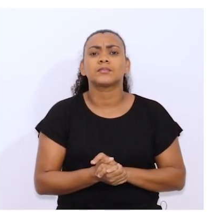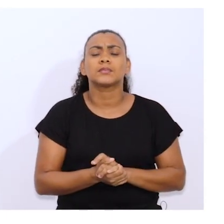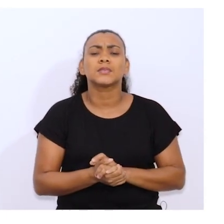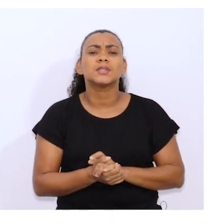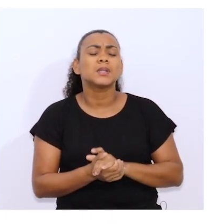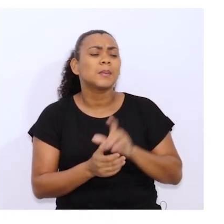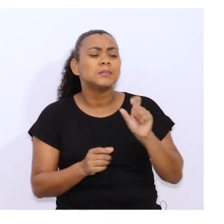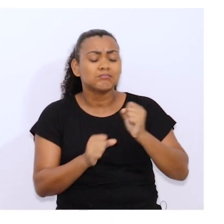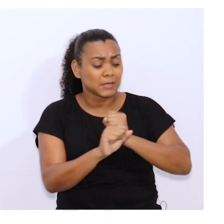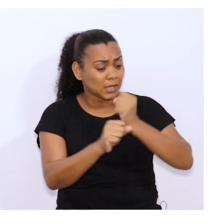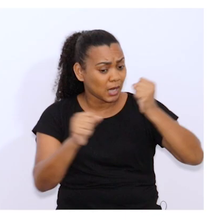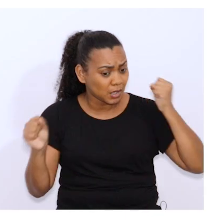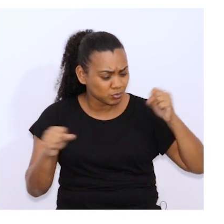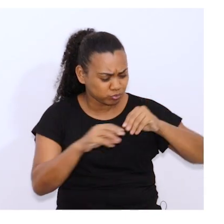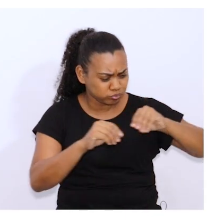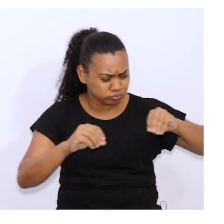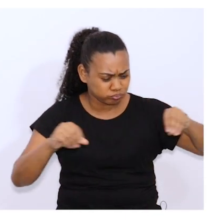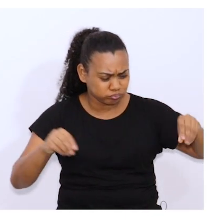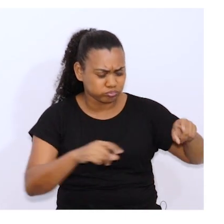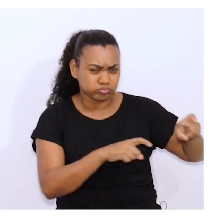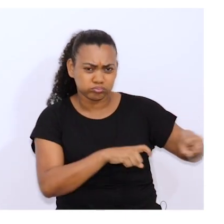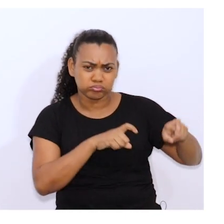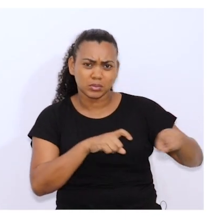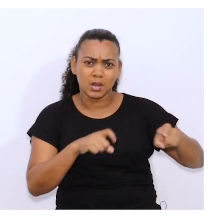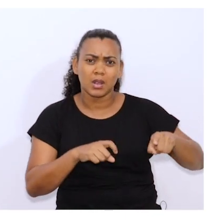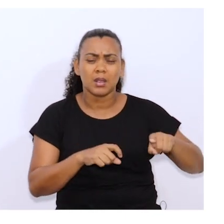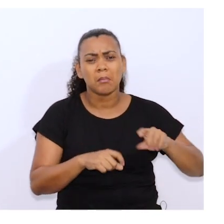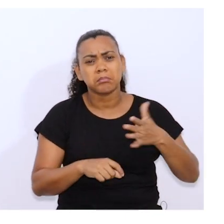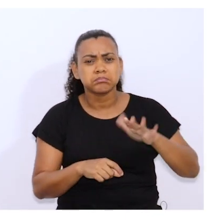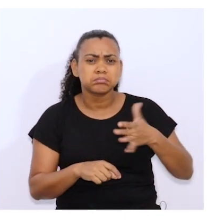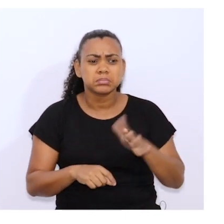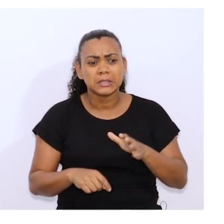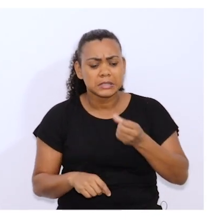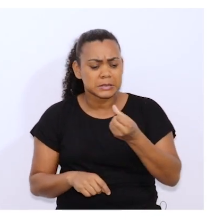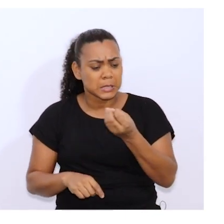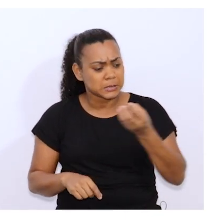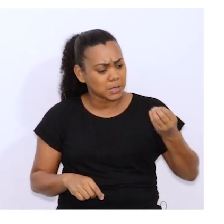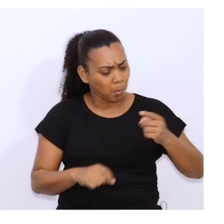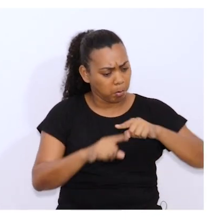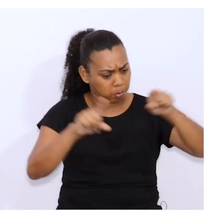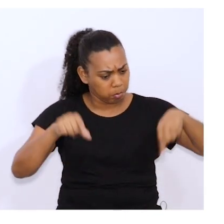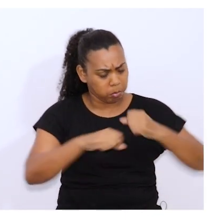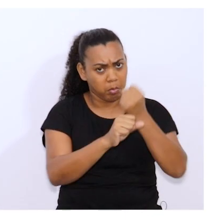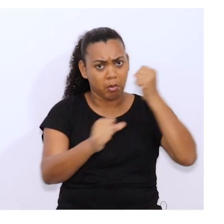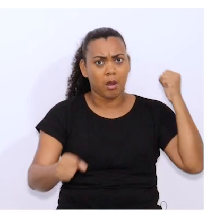Latifúndio são grandes propriedades rurais com aproximadamente 600